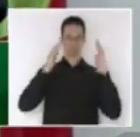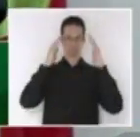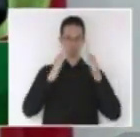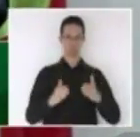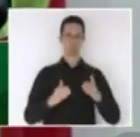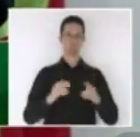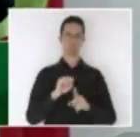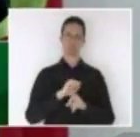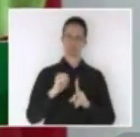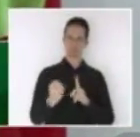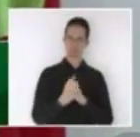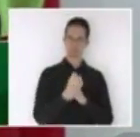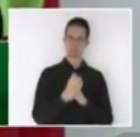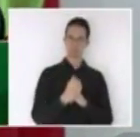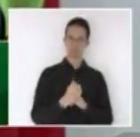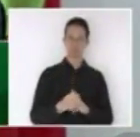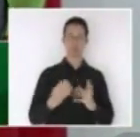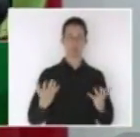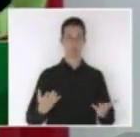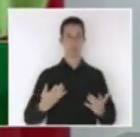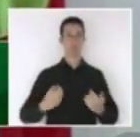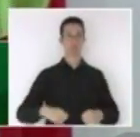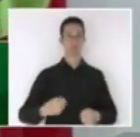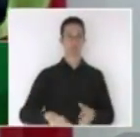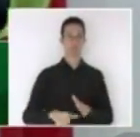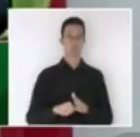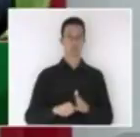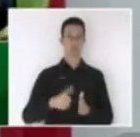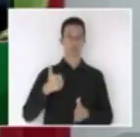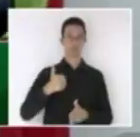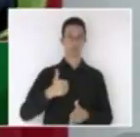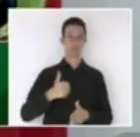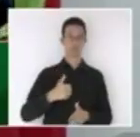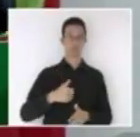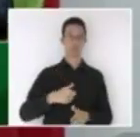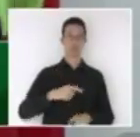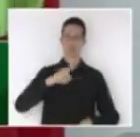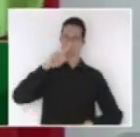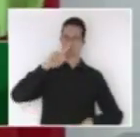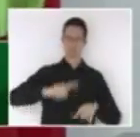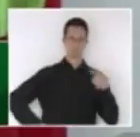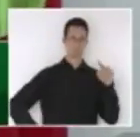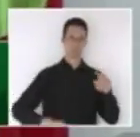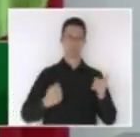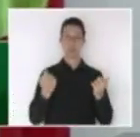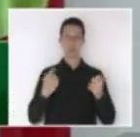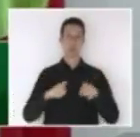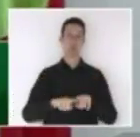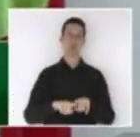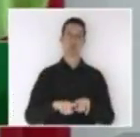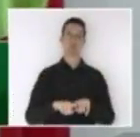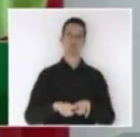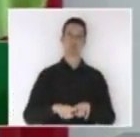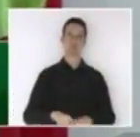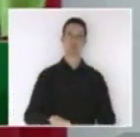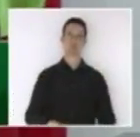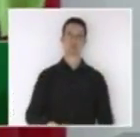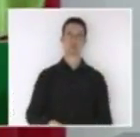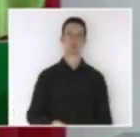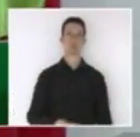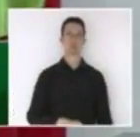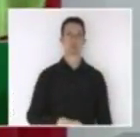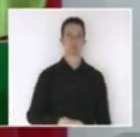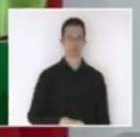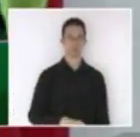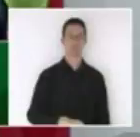precisamos, primeiro, proibir a coligação. Assim, os partidos que